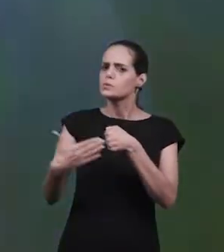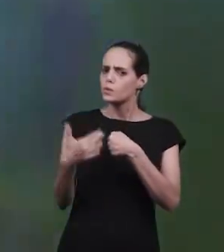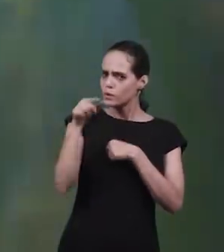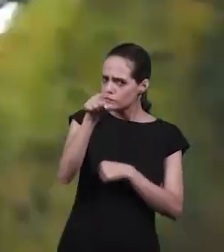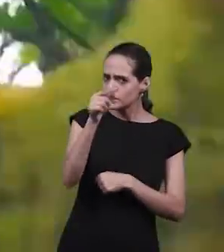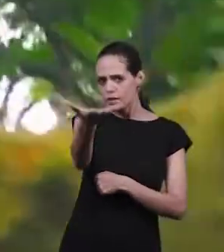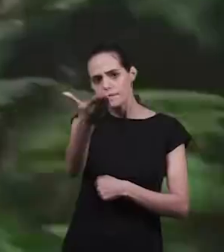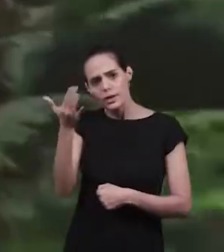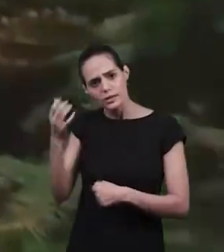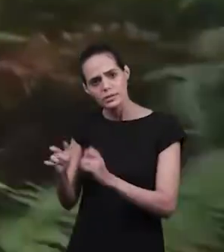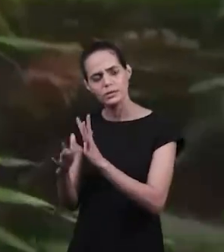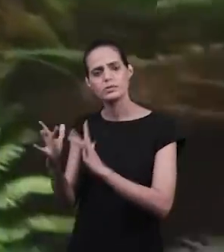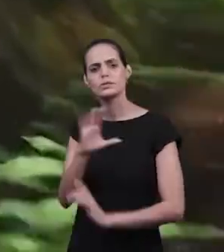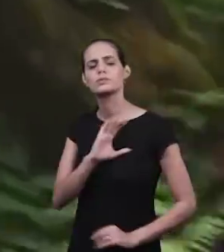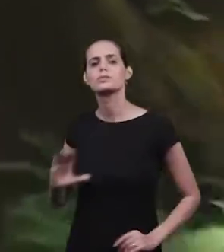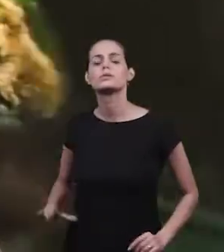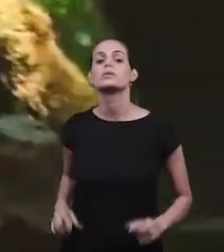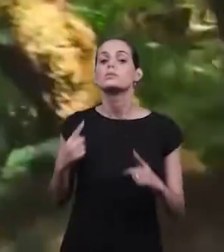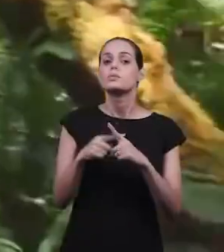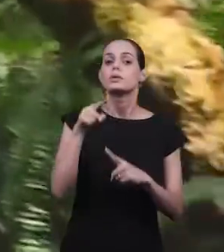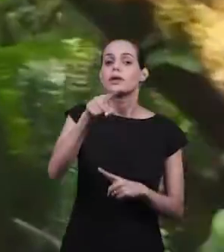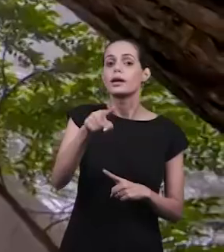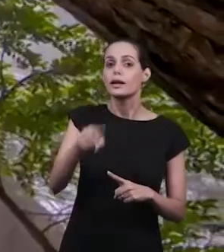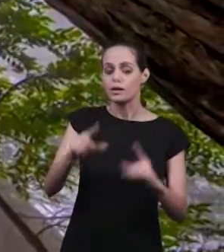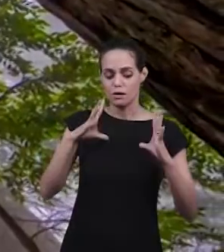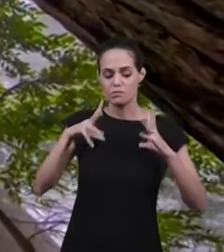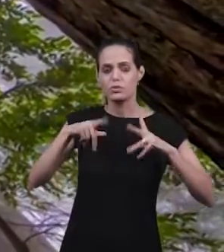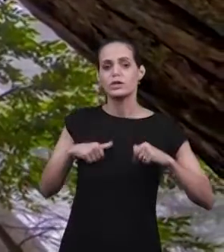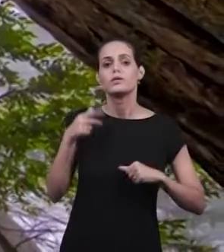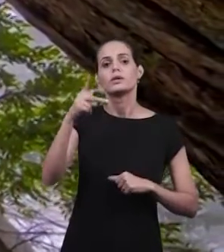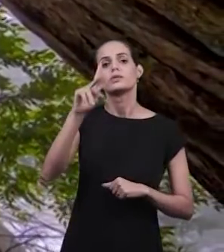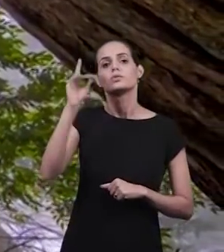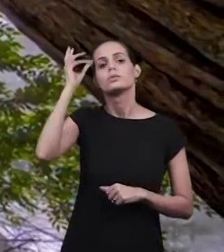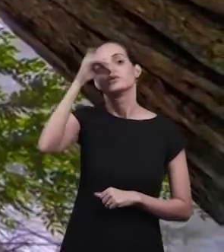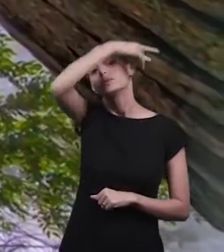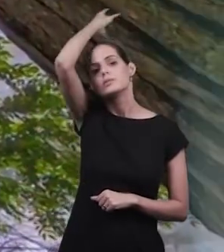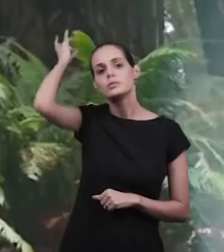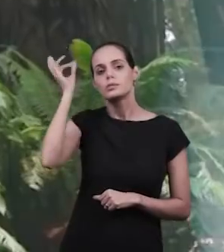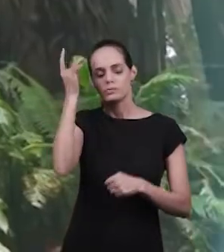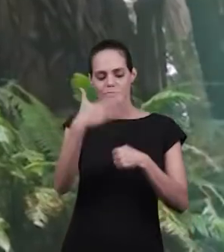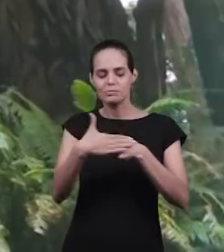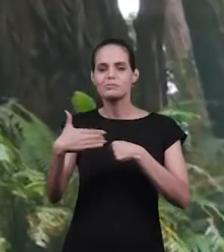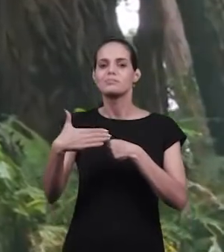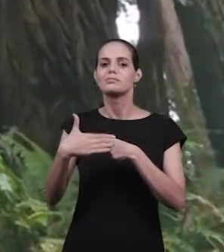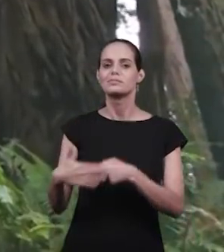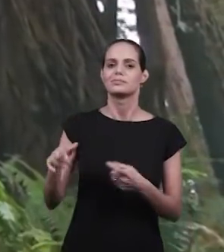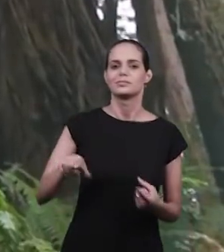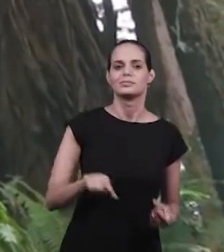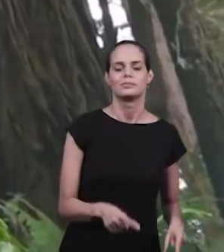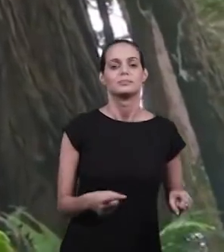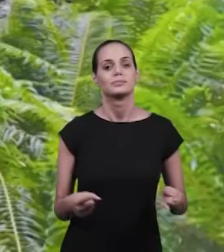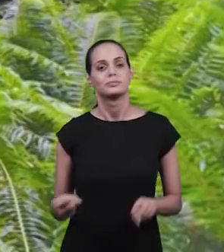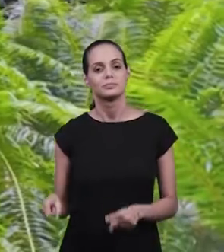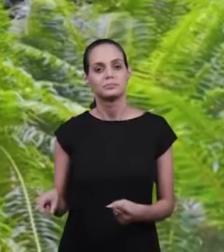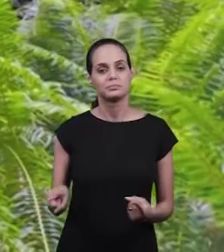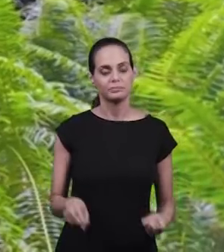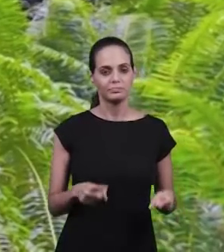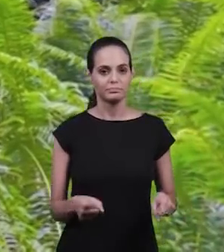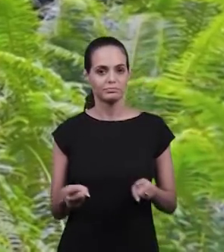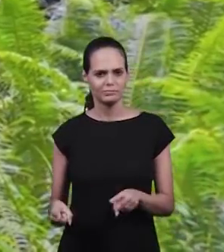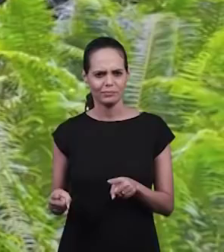do Consolador. Venha Cristo que Ele te reveste com o dom celeste do